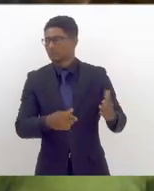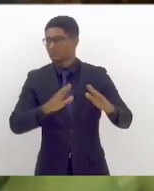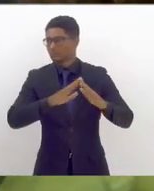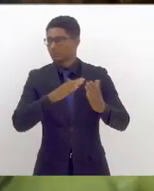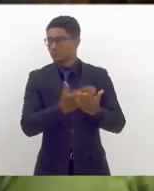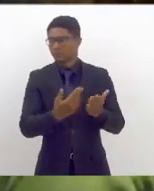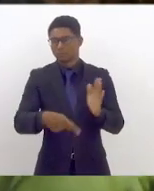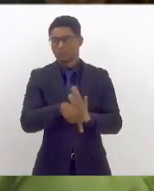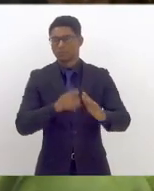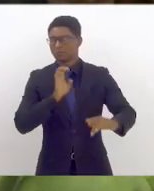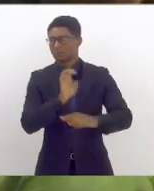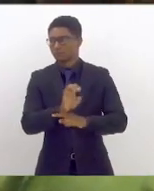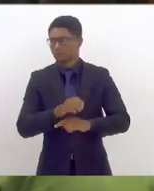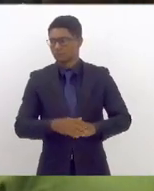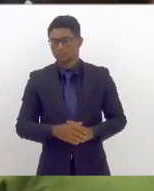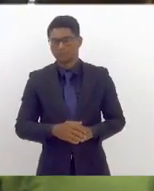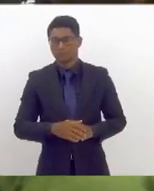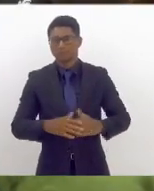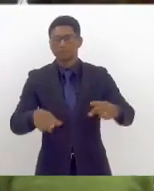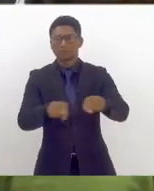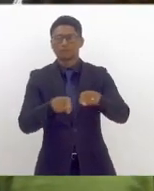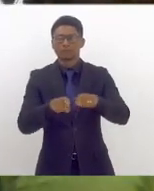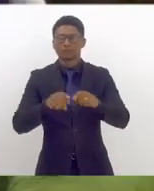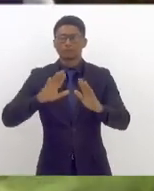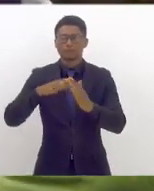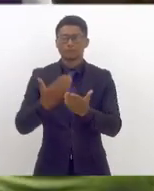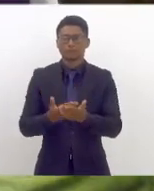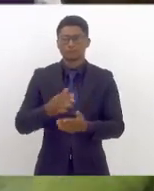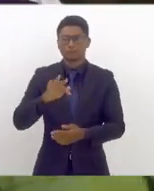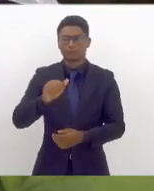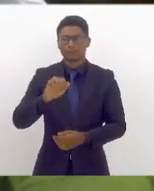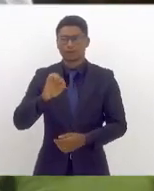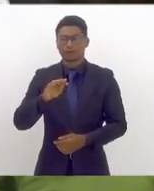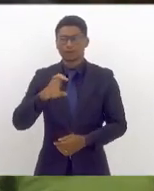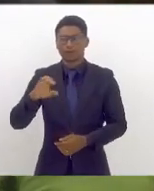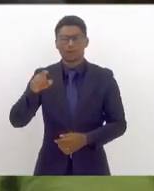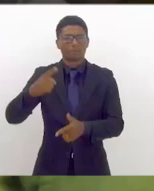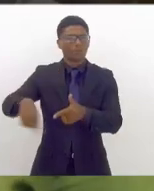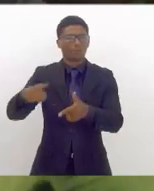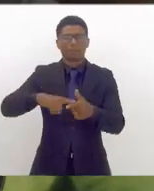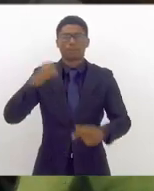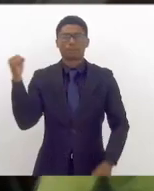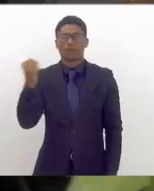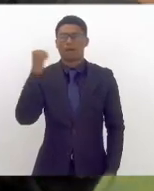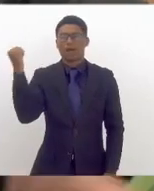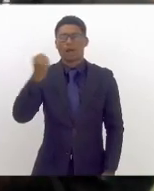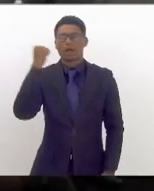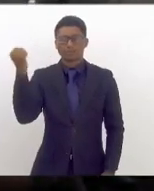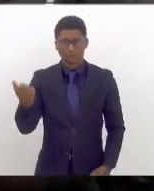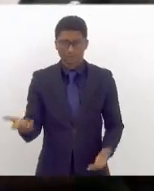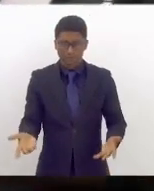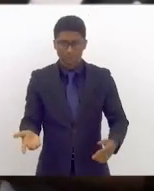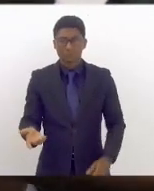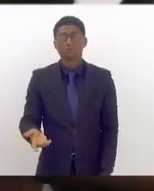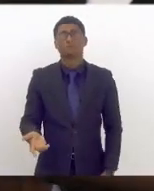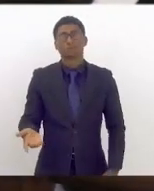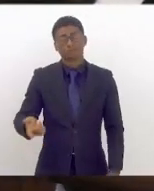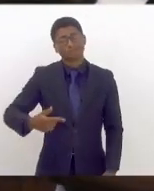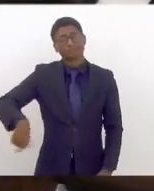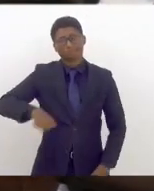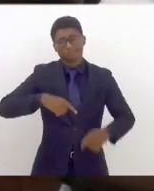problemas grave de alimentação escolar na rede então eu não vejo como sem enfrentar de maneira satisfatória